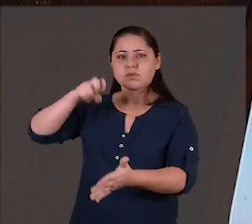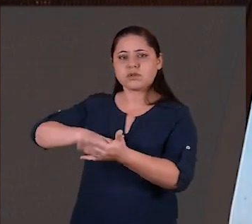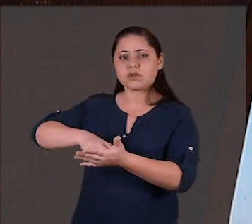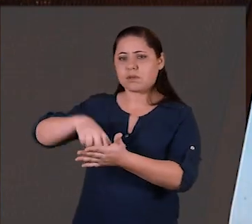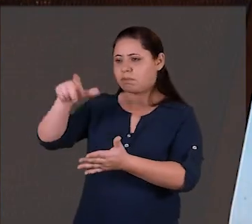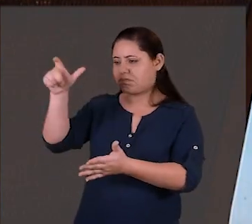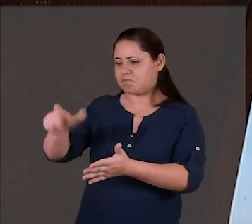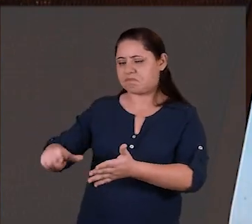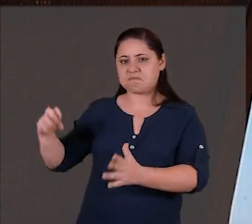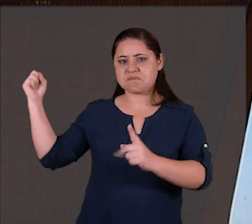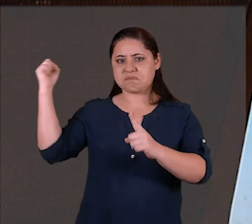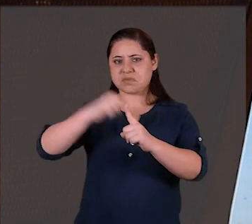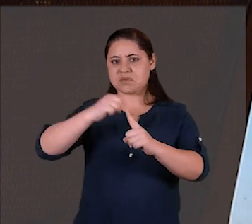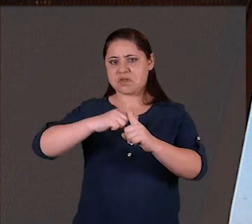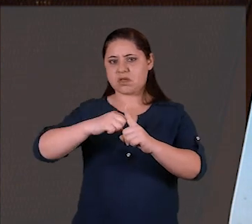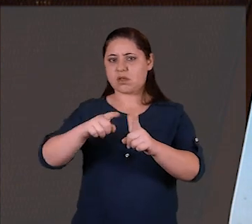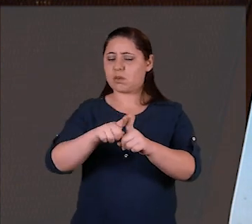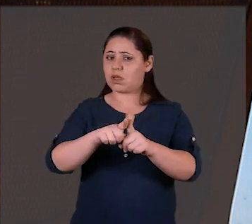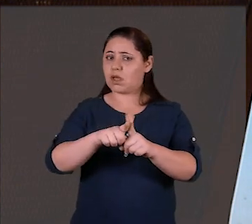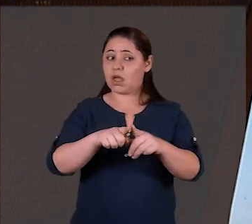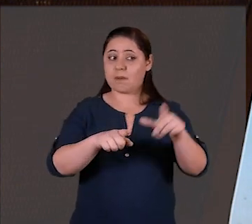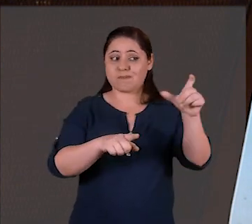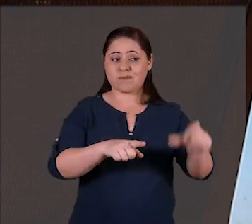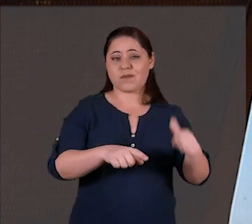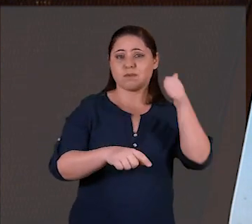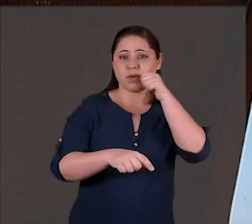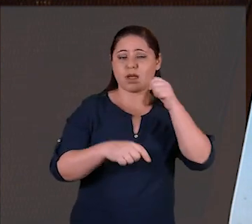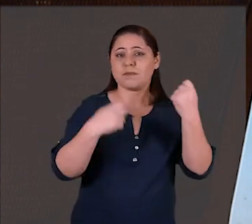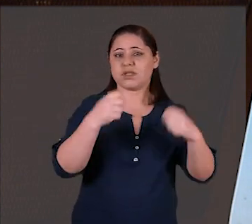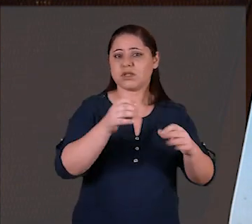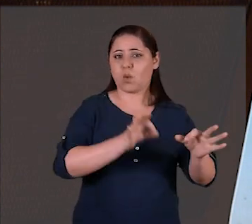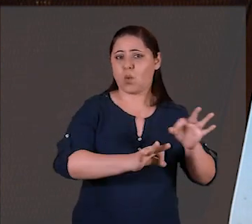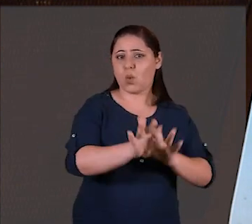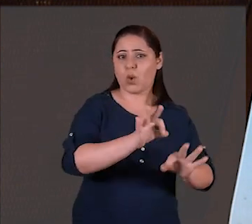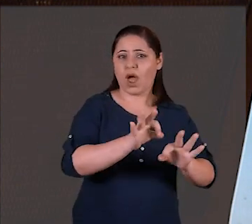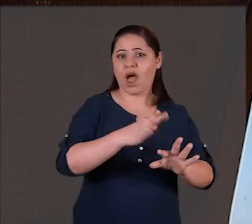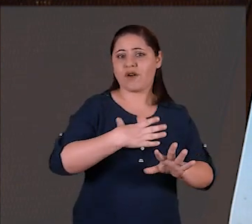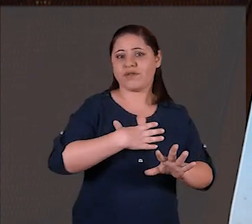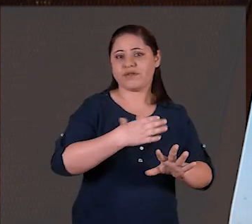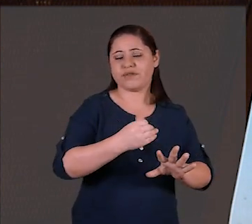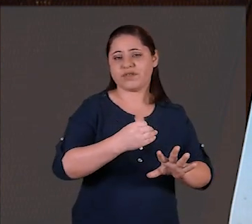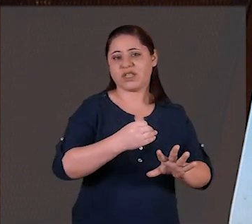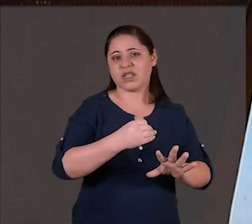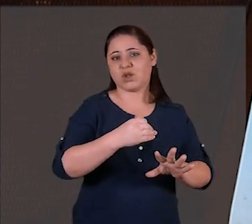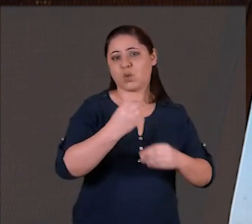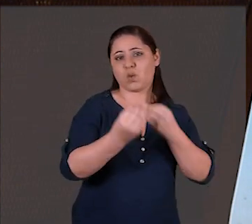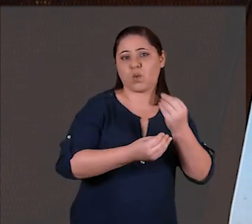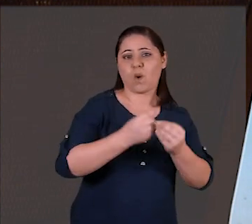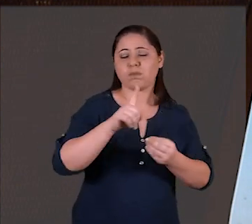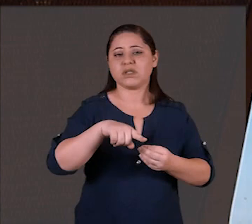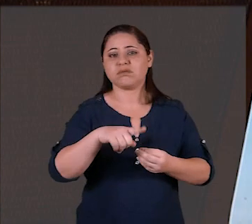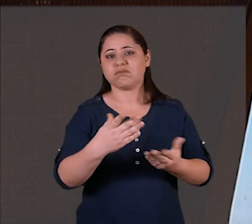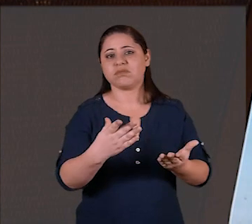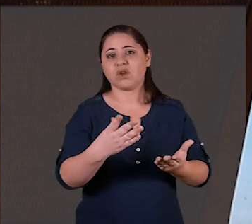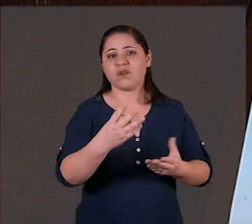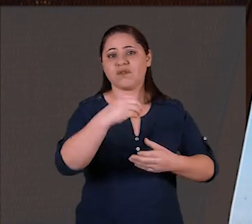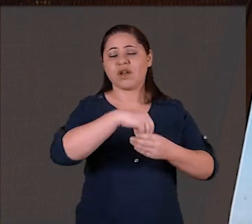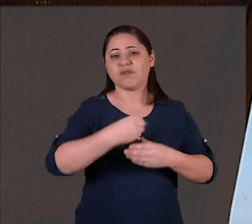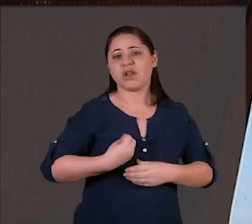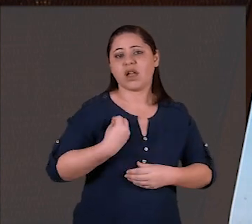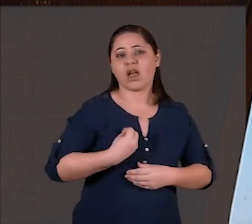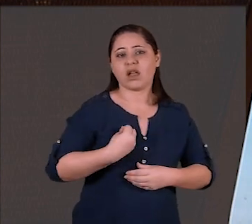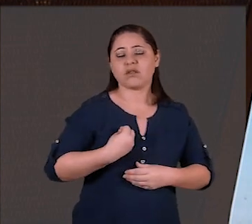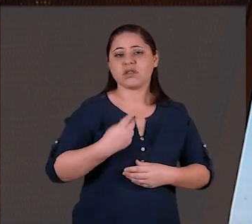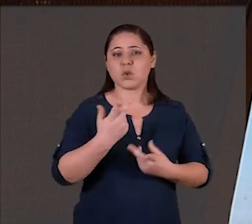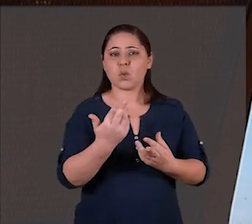ciclo da violência. Uma mulher precisa muitas vezes de regularizar a situação dos seus filhos, a situação da guarda dos seus filhos, da